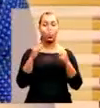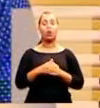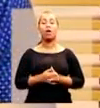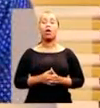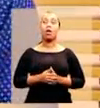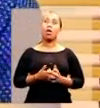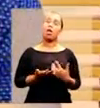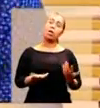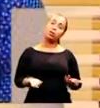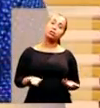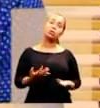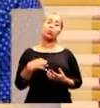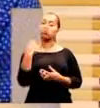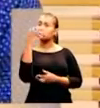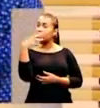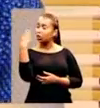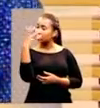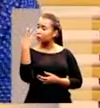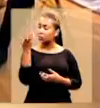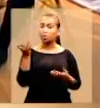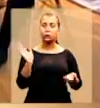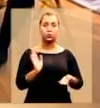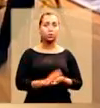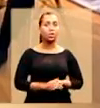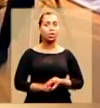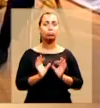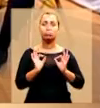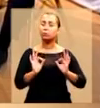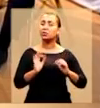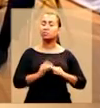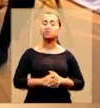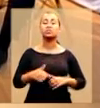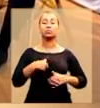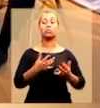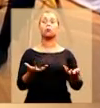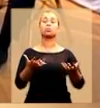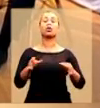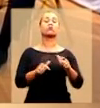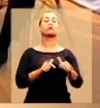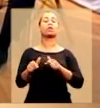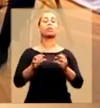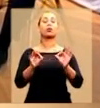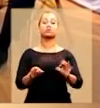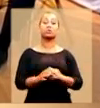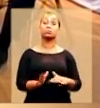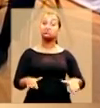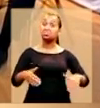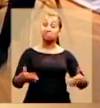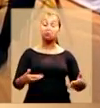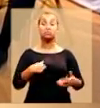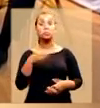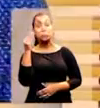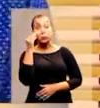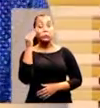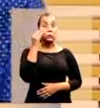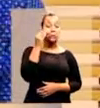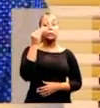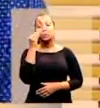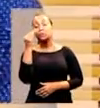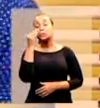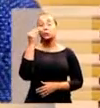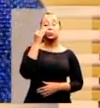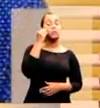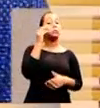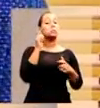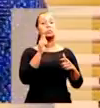me encantei pela produção do espetáculo. De tudo, falei, é isso que eu quero mexer. E aí a gente foi tentando buscar